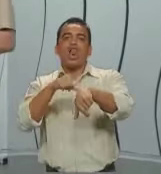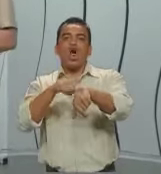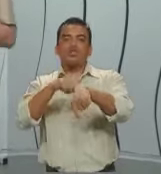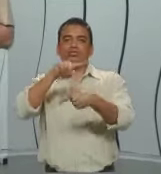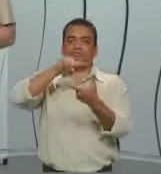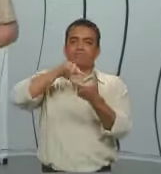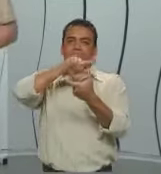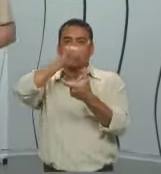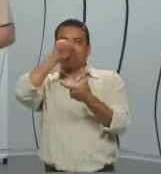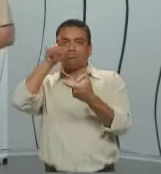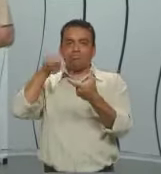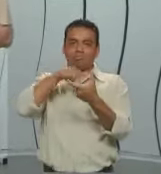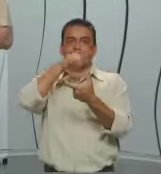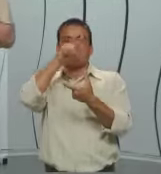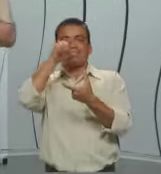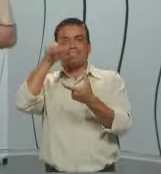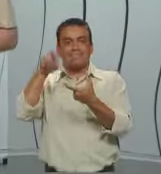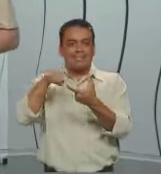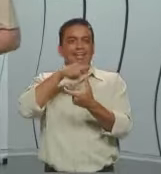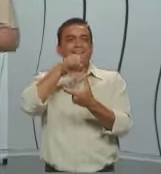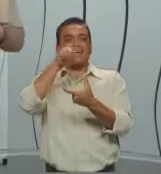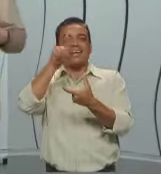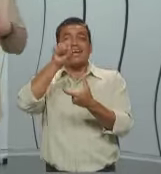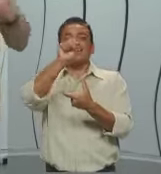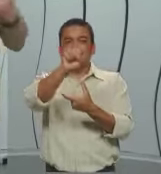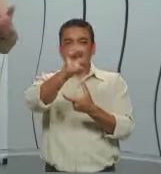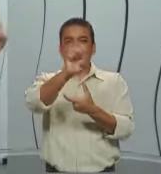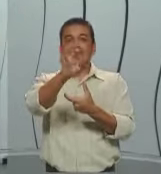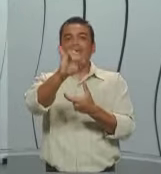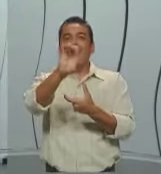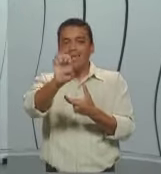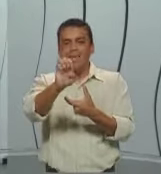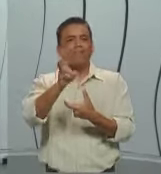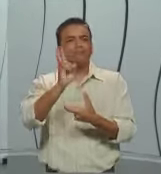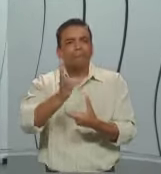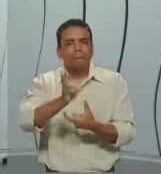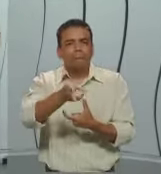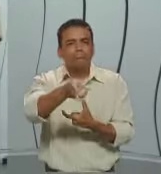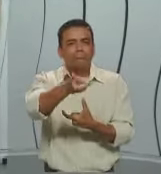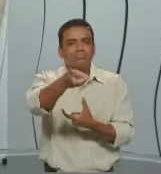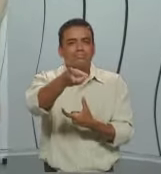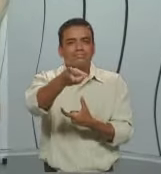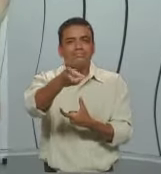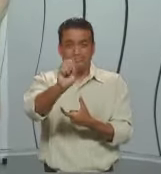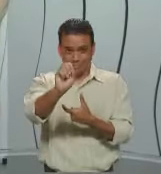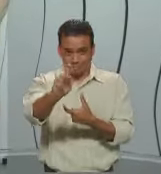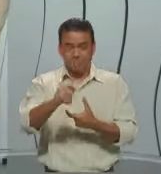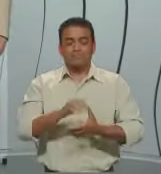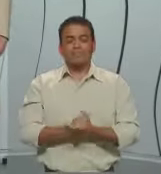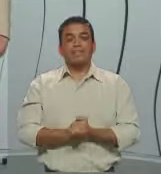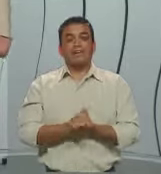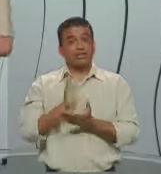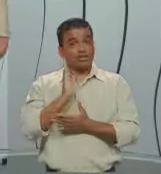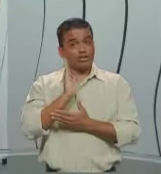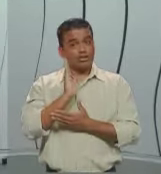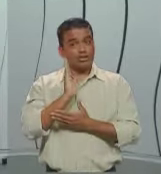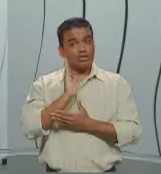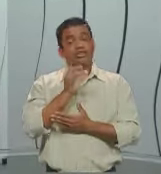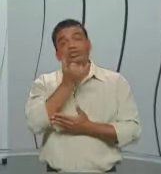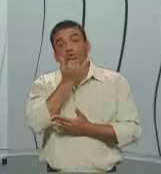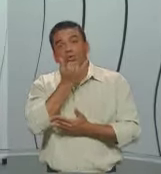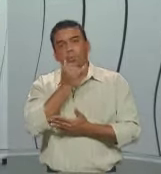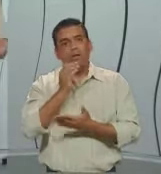diferente. Por isso que é chamado circuito em série. É uma sequência, ok? Já no circuito,